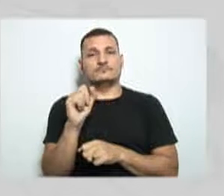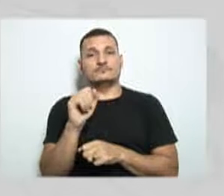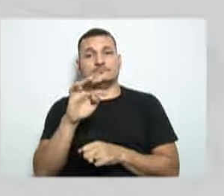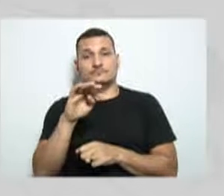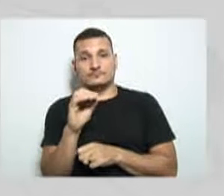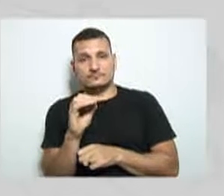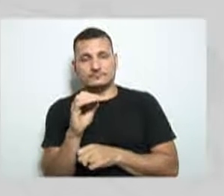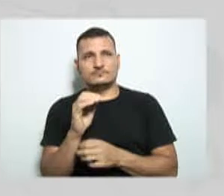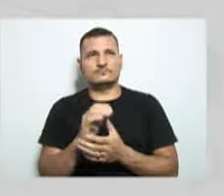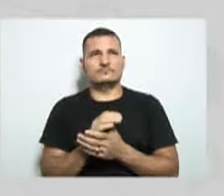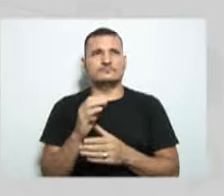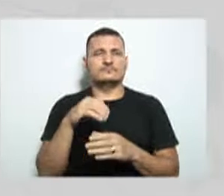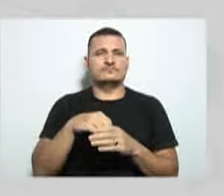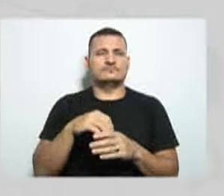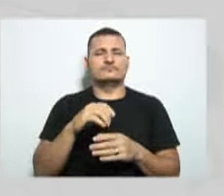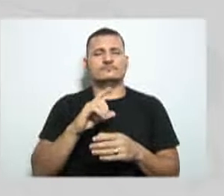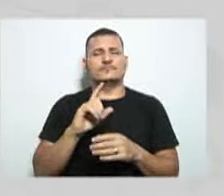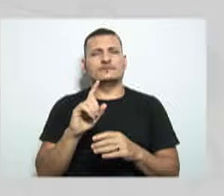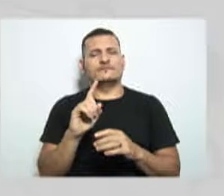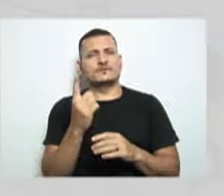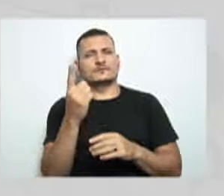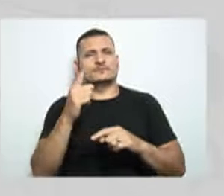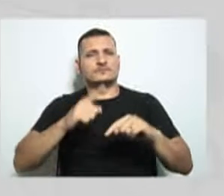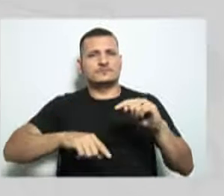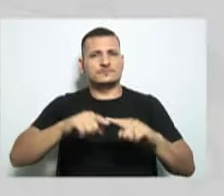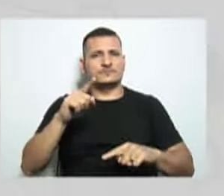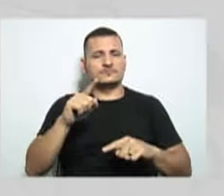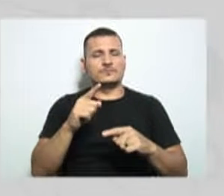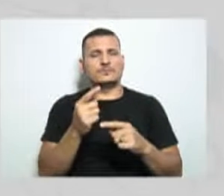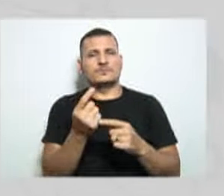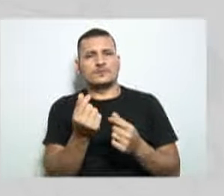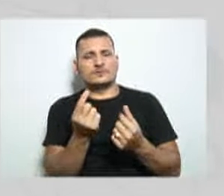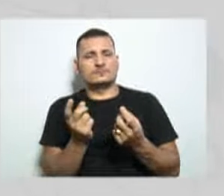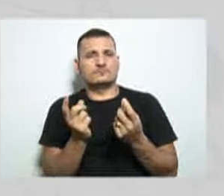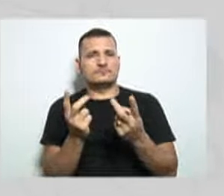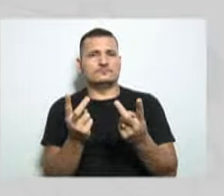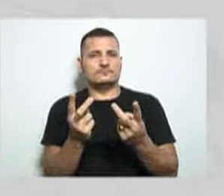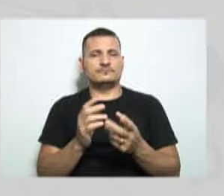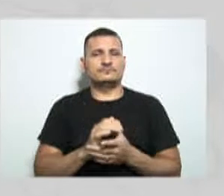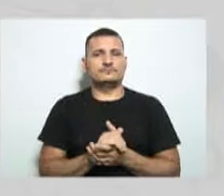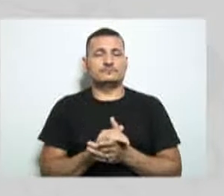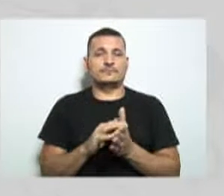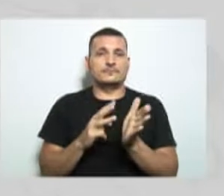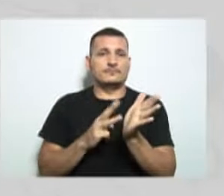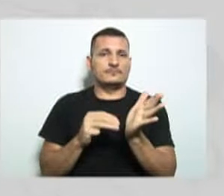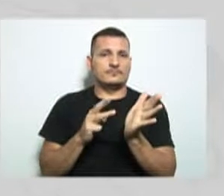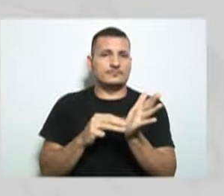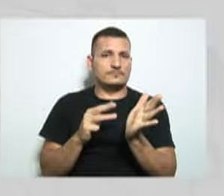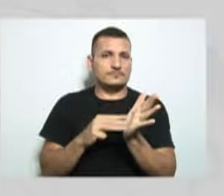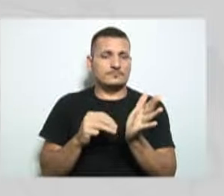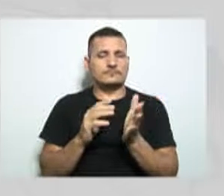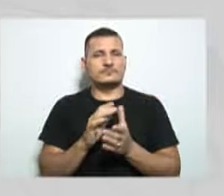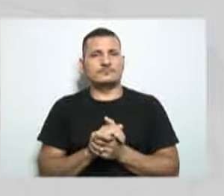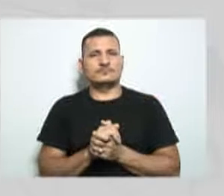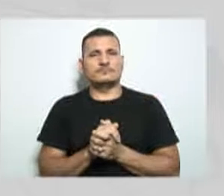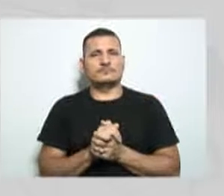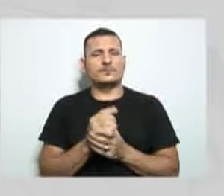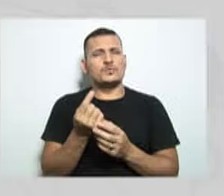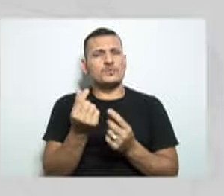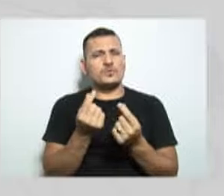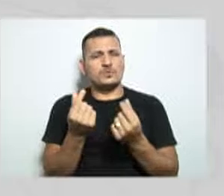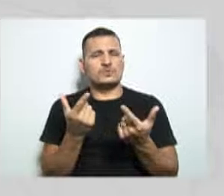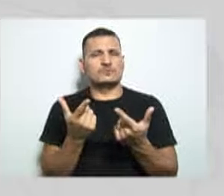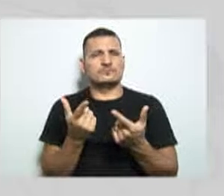trabalhar inventário de materiais e formação de preço de venda, métodos de custeio, ponto de equilíbrio